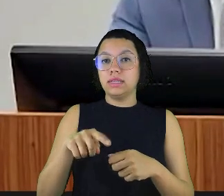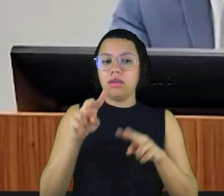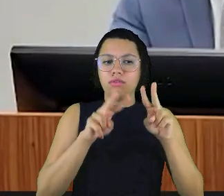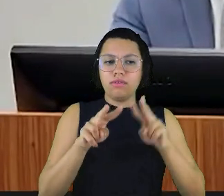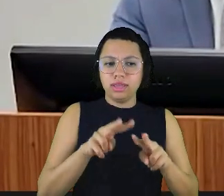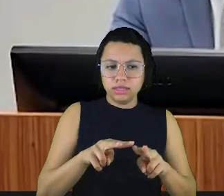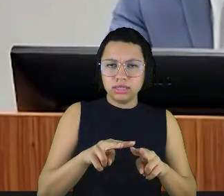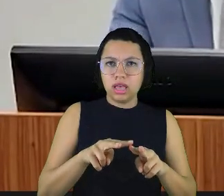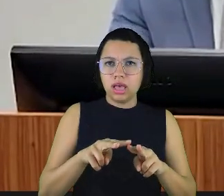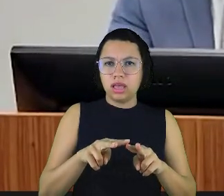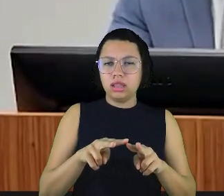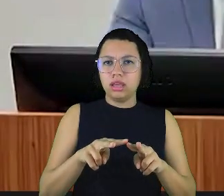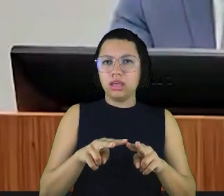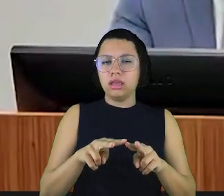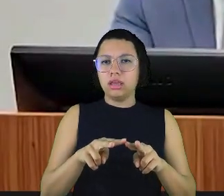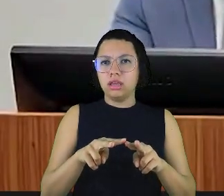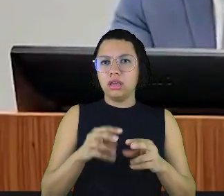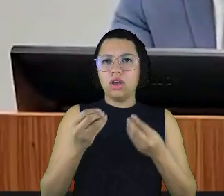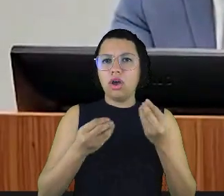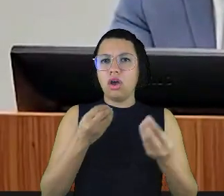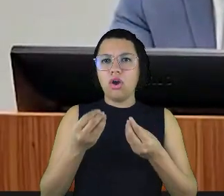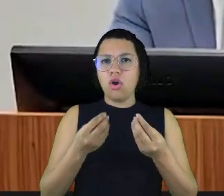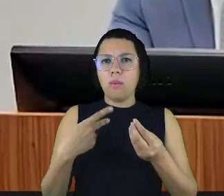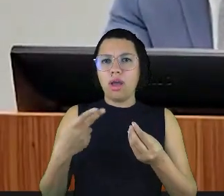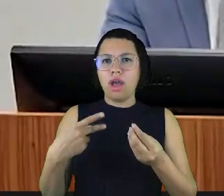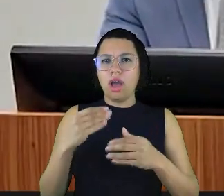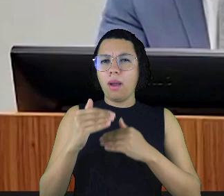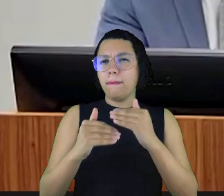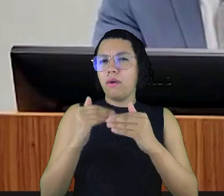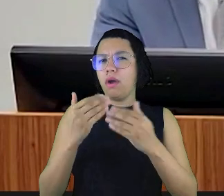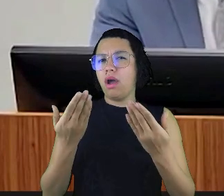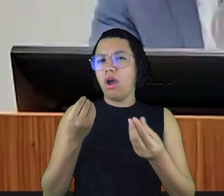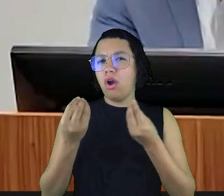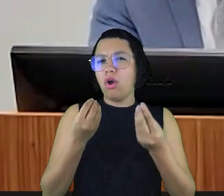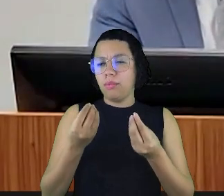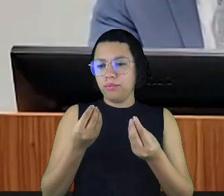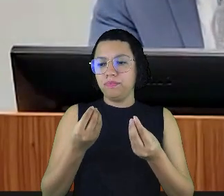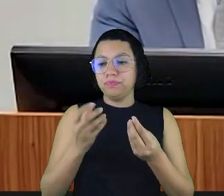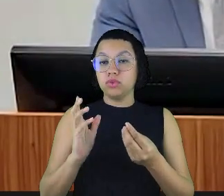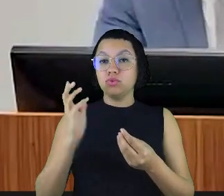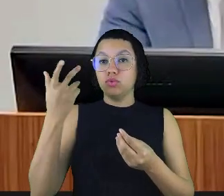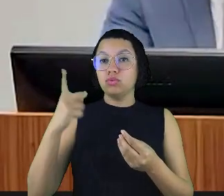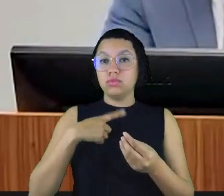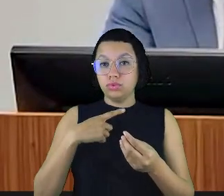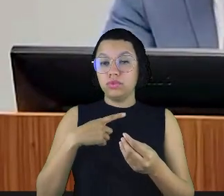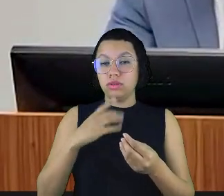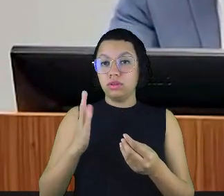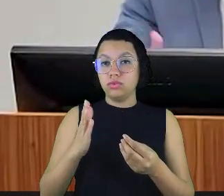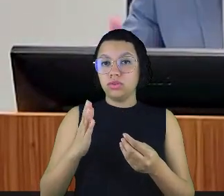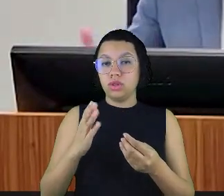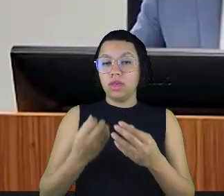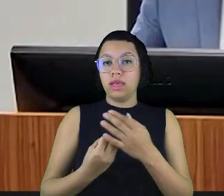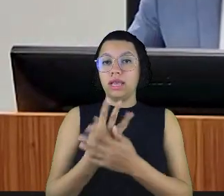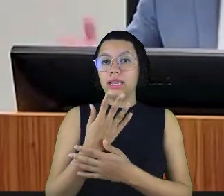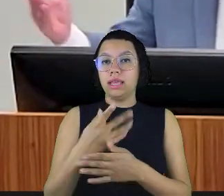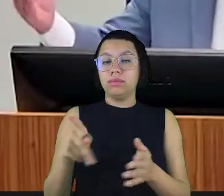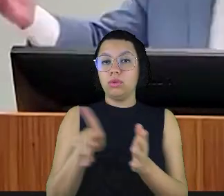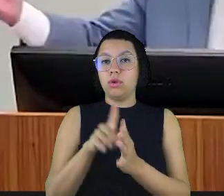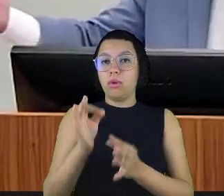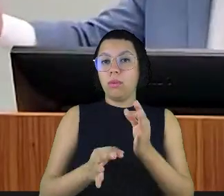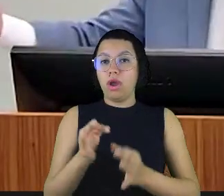ser revista. Como que a gente procede nesses termos? Vejam, solução nós tivemos produzida pelo Poder Judiciário, mas